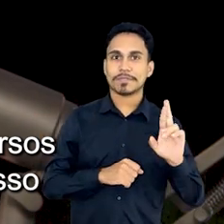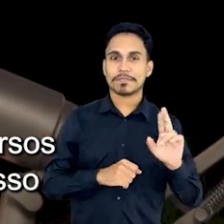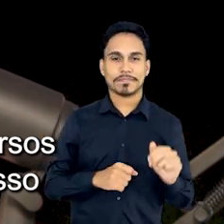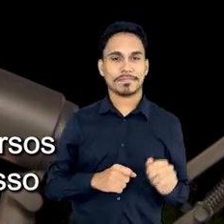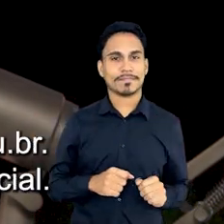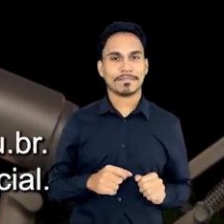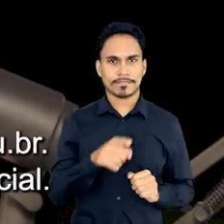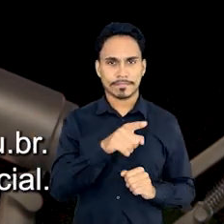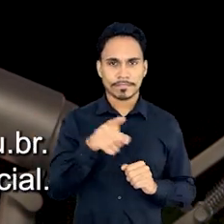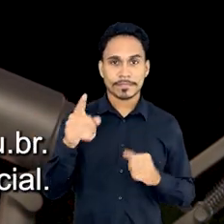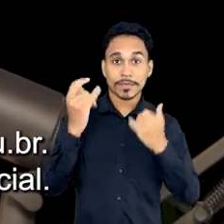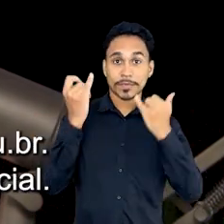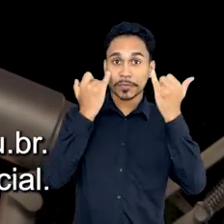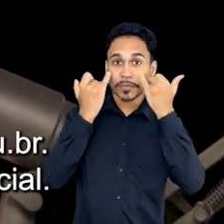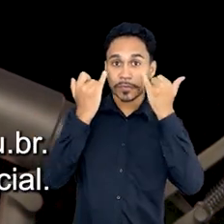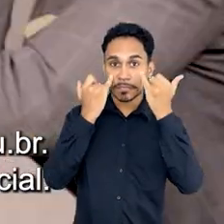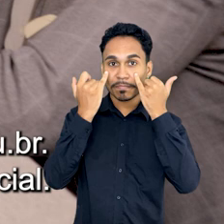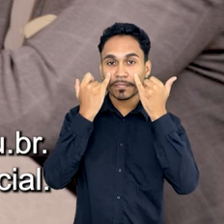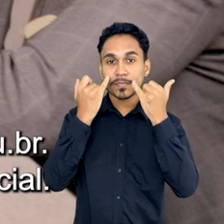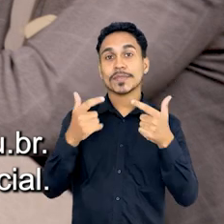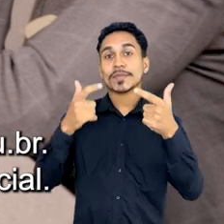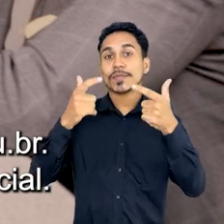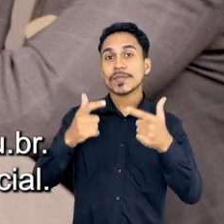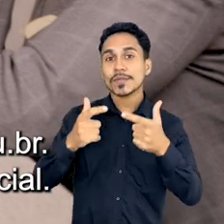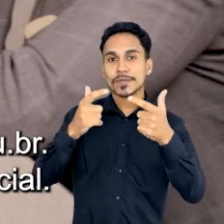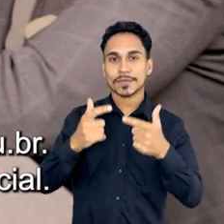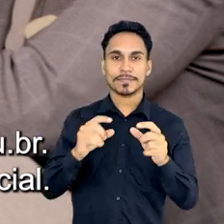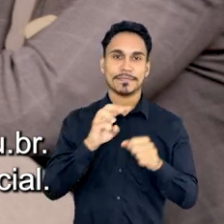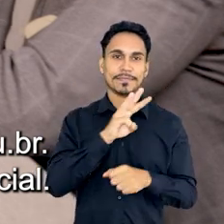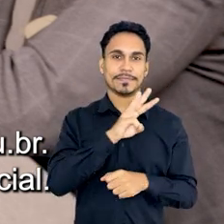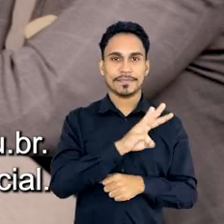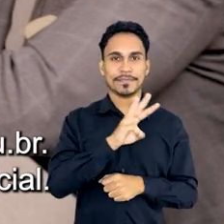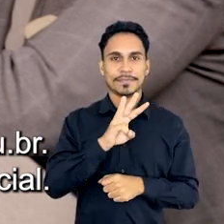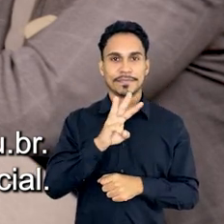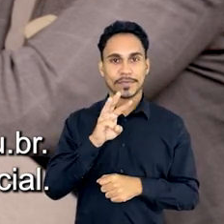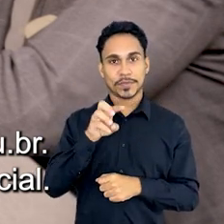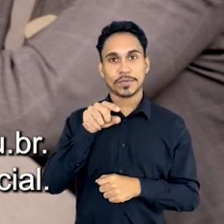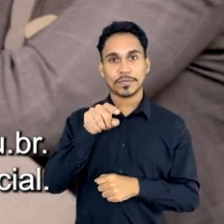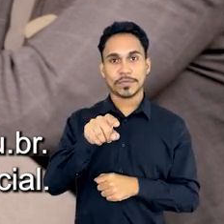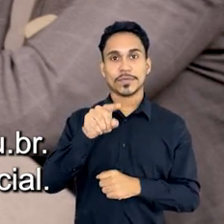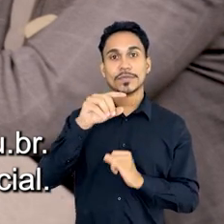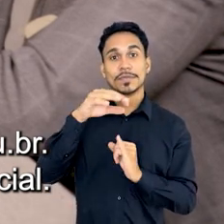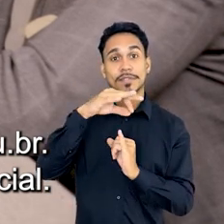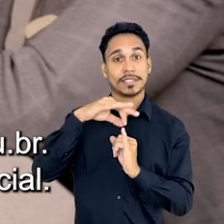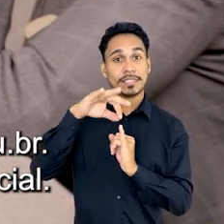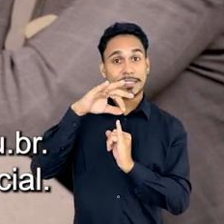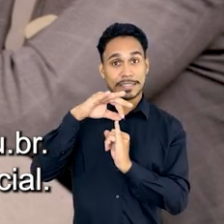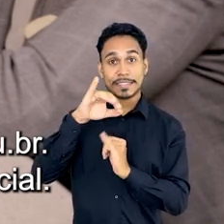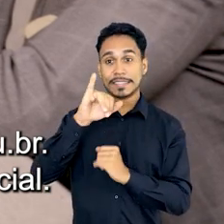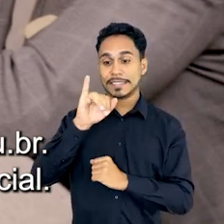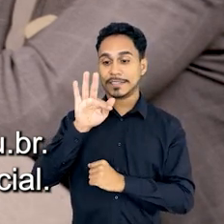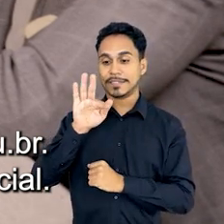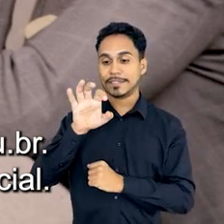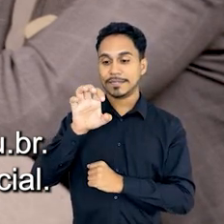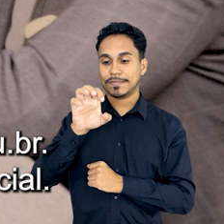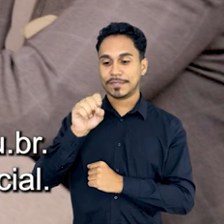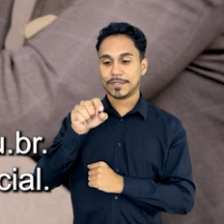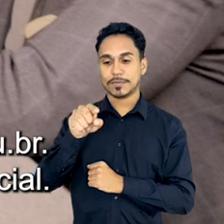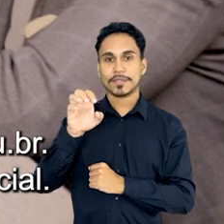tudo isso você tem todas as informações no www.ifs.edu.br